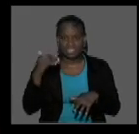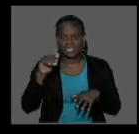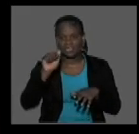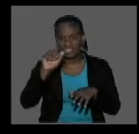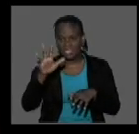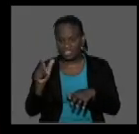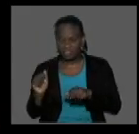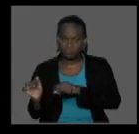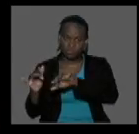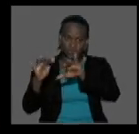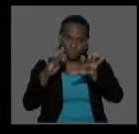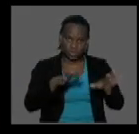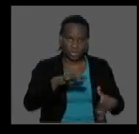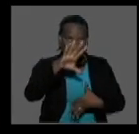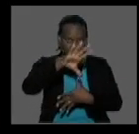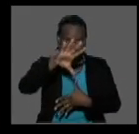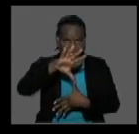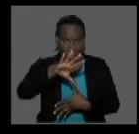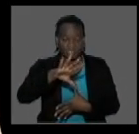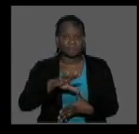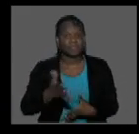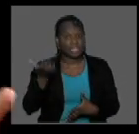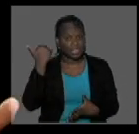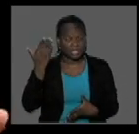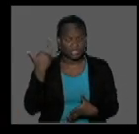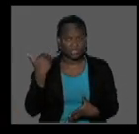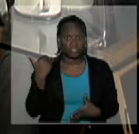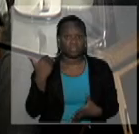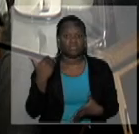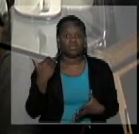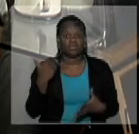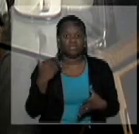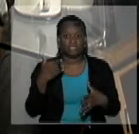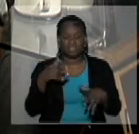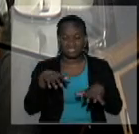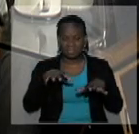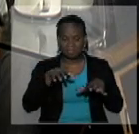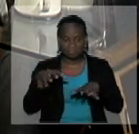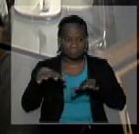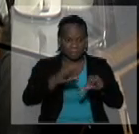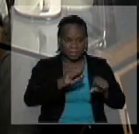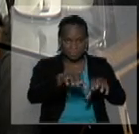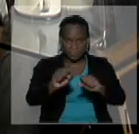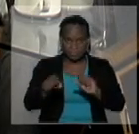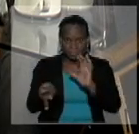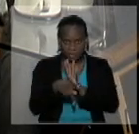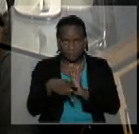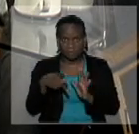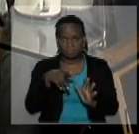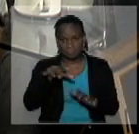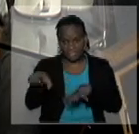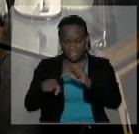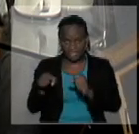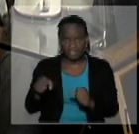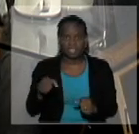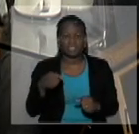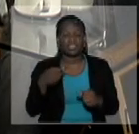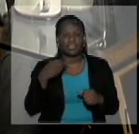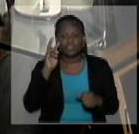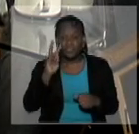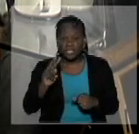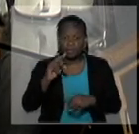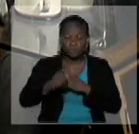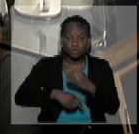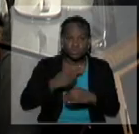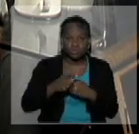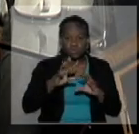diáspora das Américas, né, o que era antes do colonialismo, a forma de ser, de ver e estar